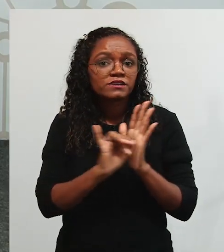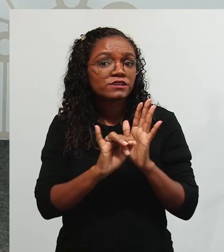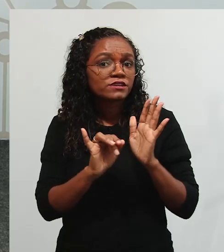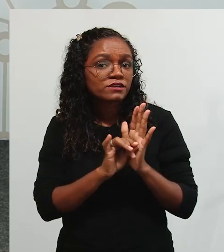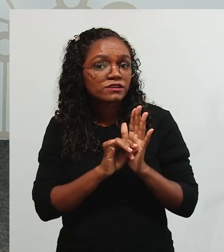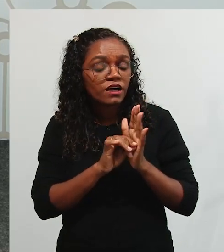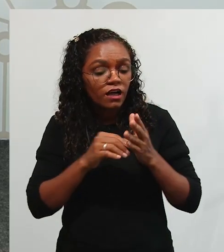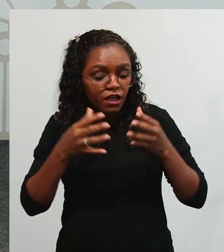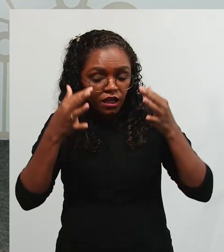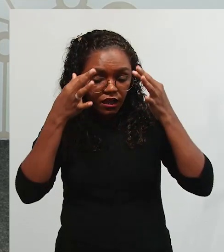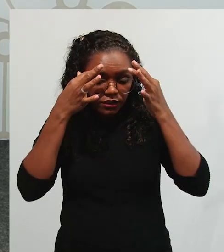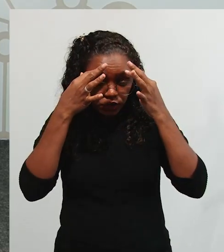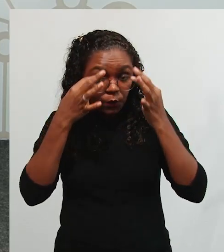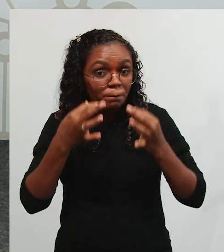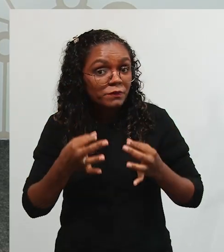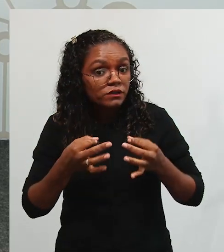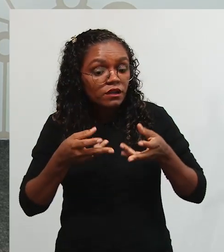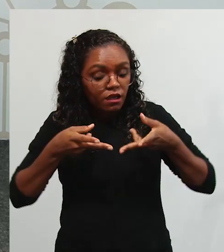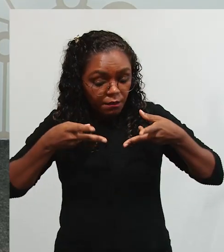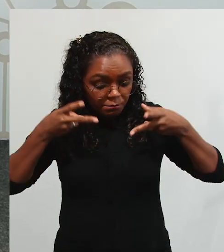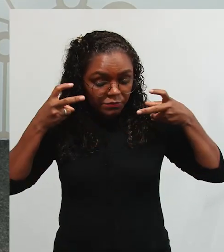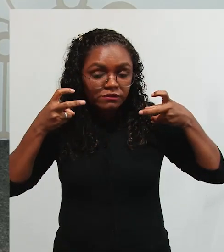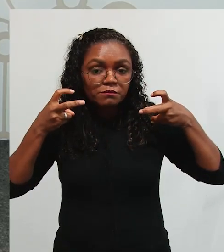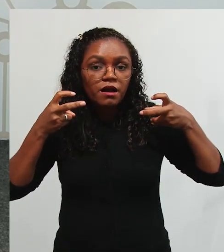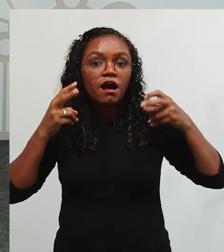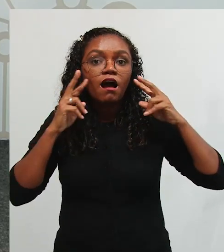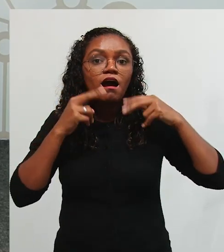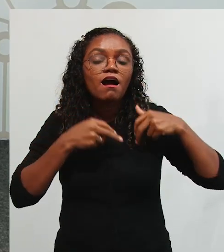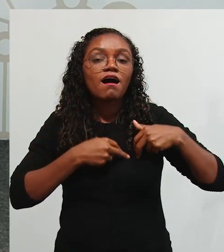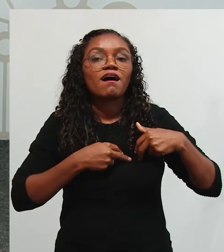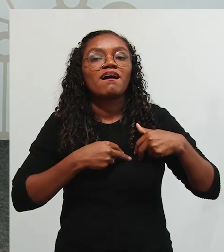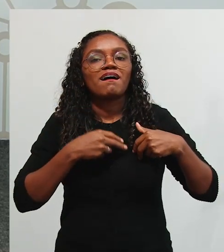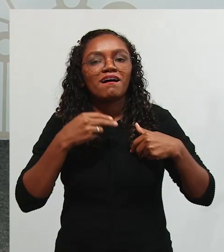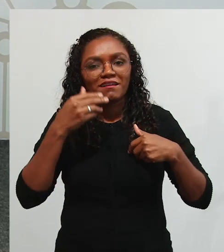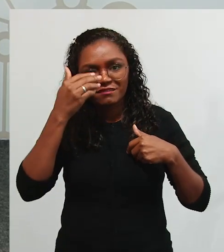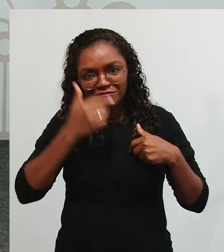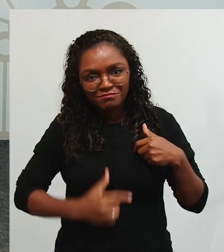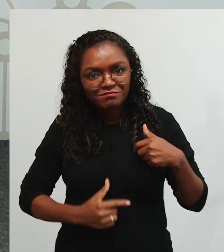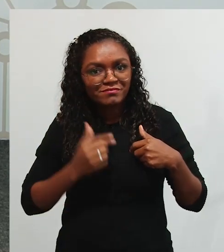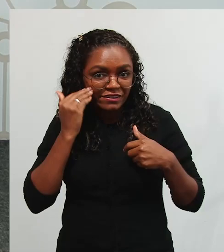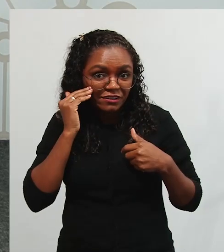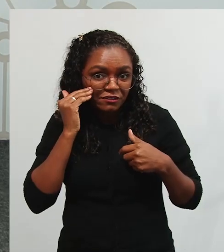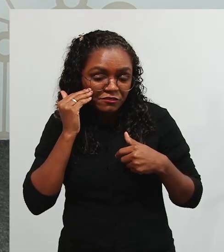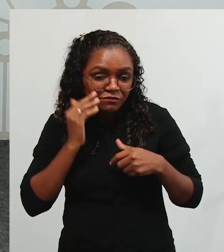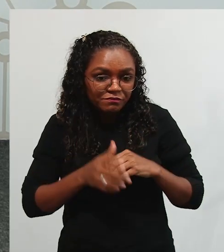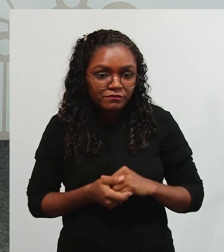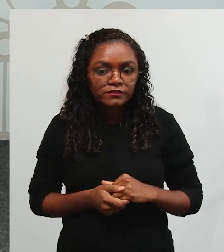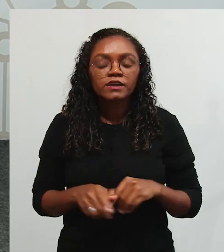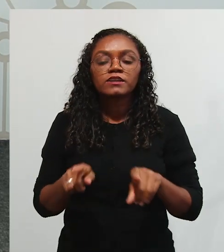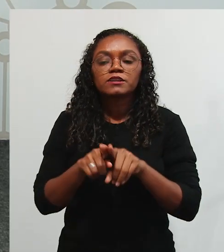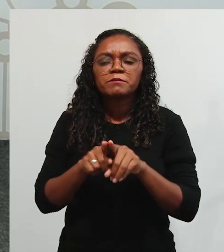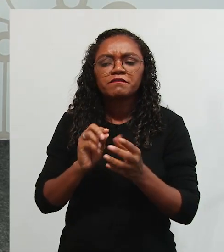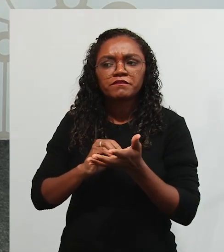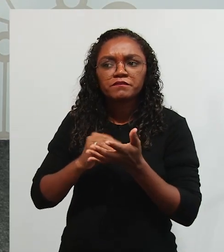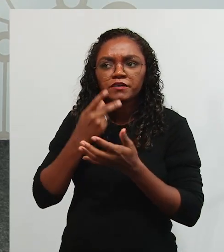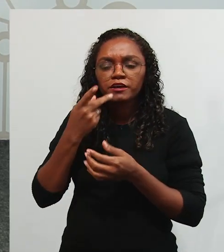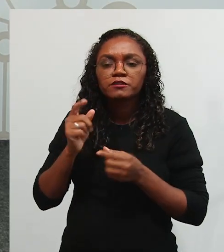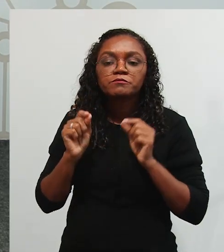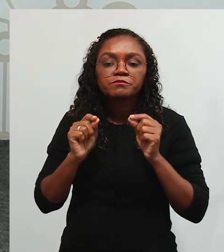Conhecer o próprio corpo, né? Quem eu sou. Pois é, tu falasse em mais uma coisa que eu não comentei ainda, que é